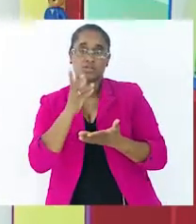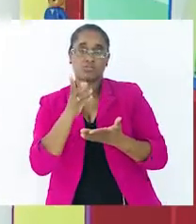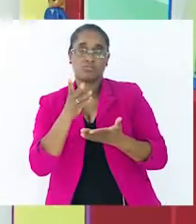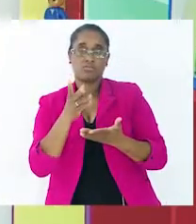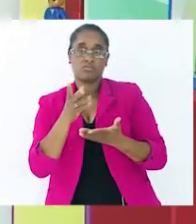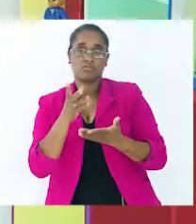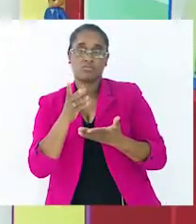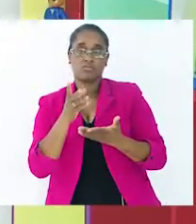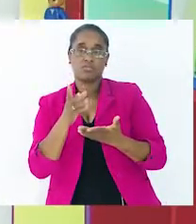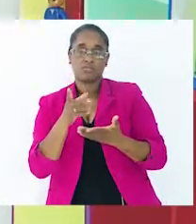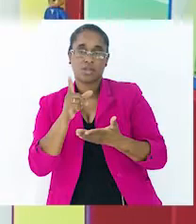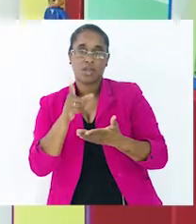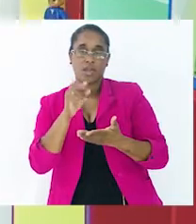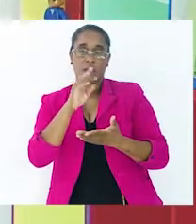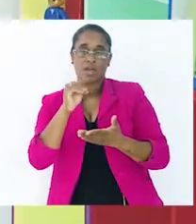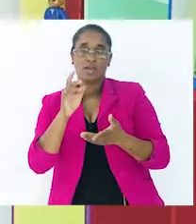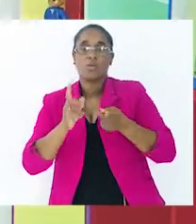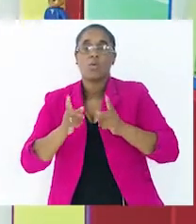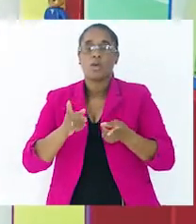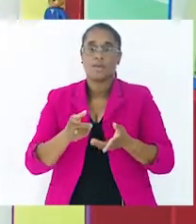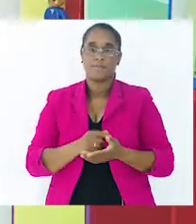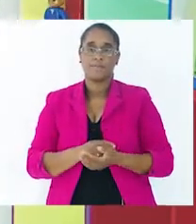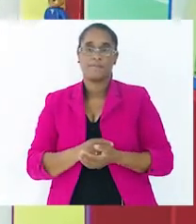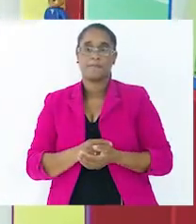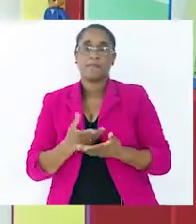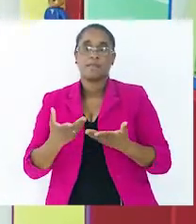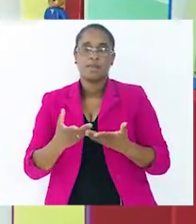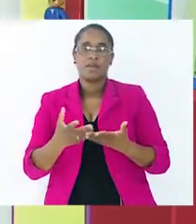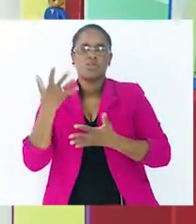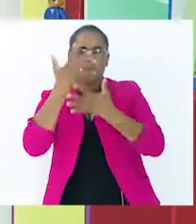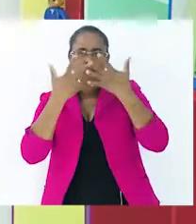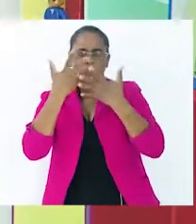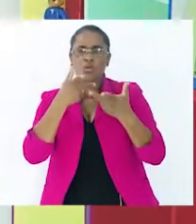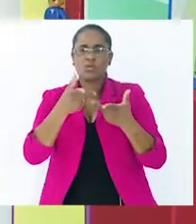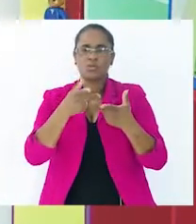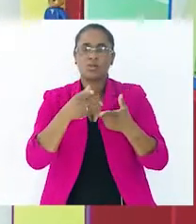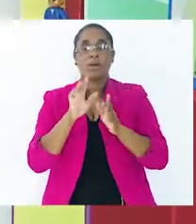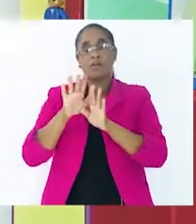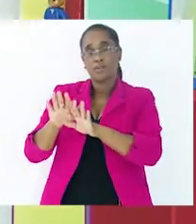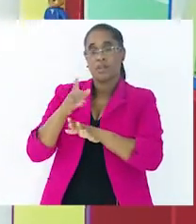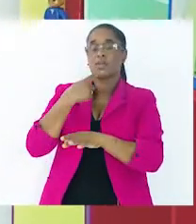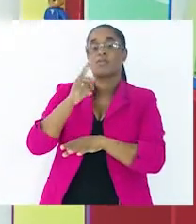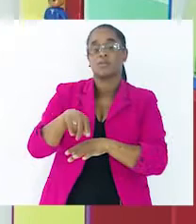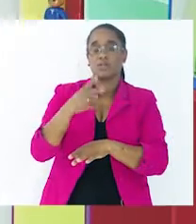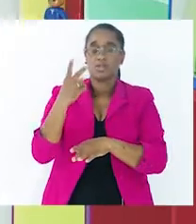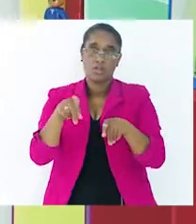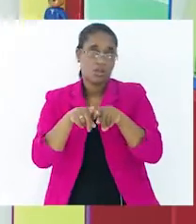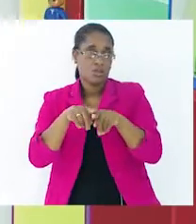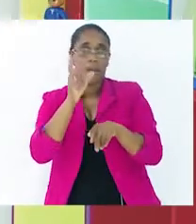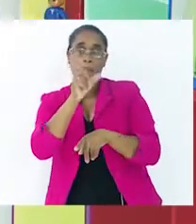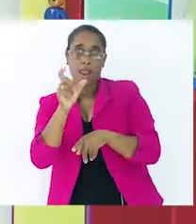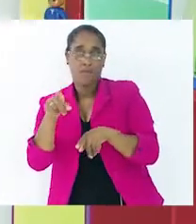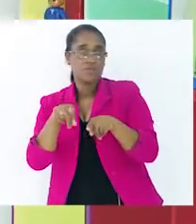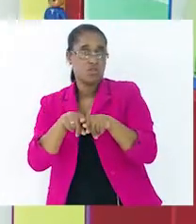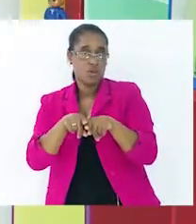Ok? As refere-se ao quê? Precisamente às confusões. Para evitar a repetição desta mesma palavra,